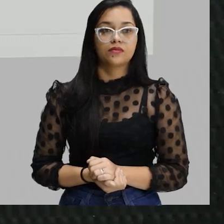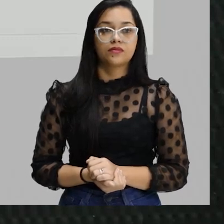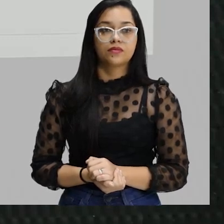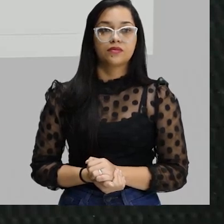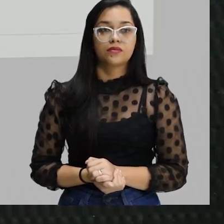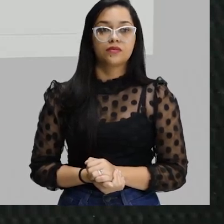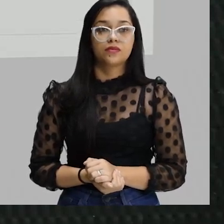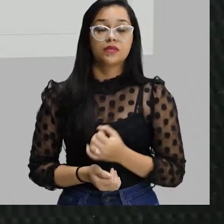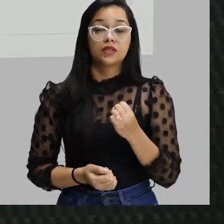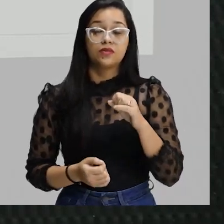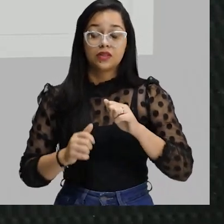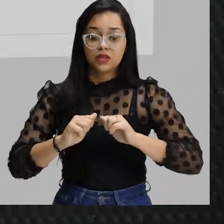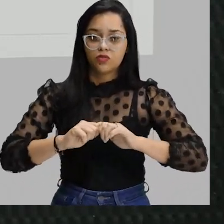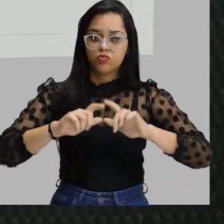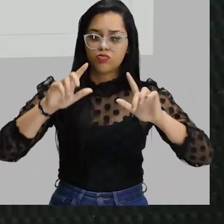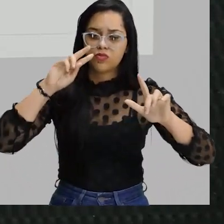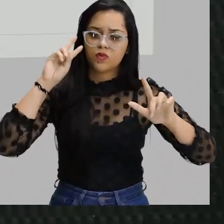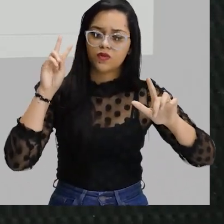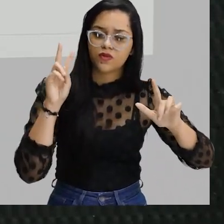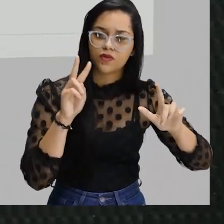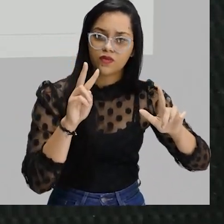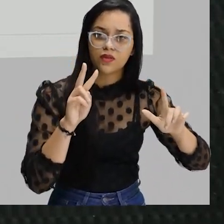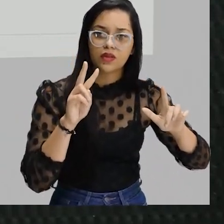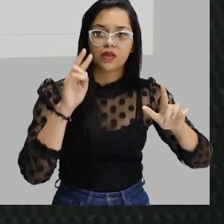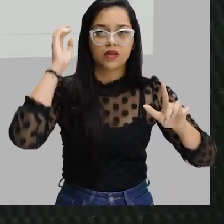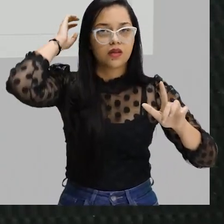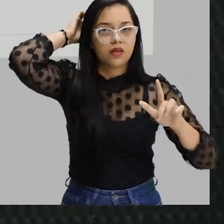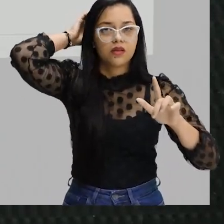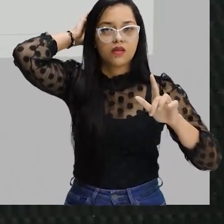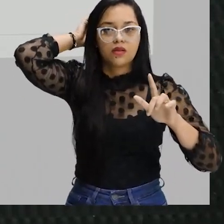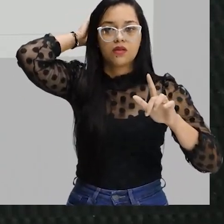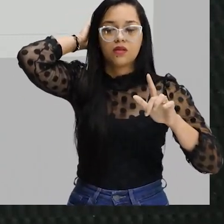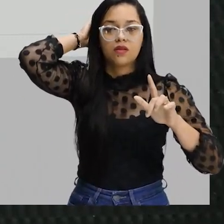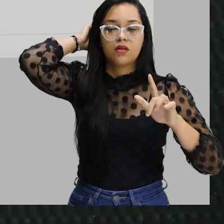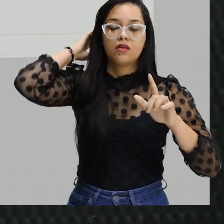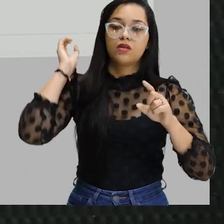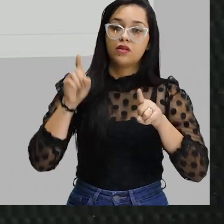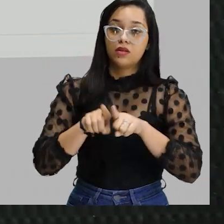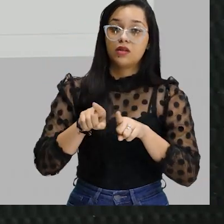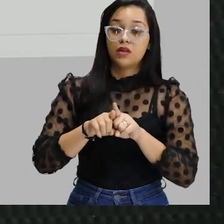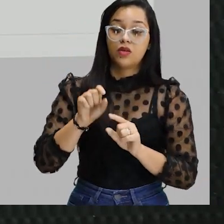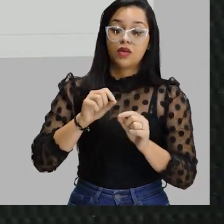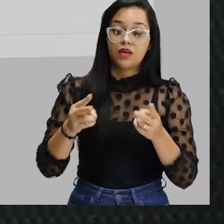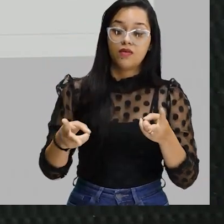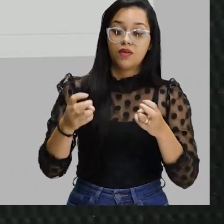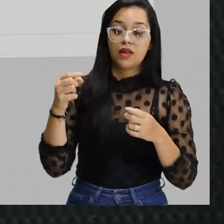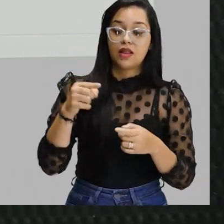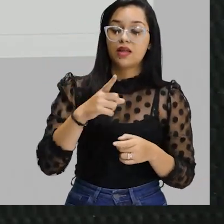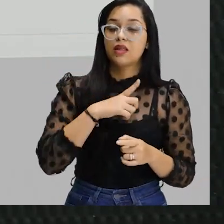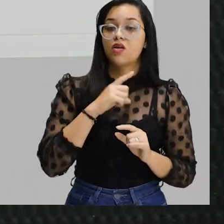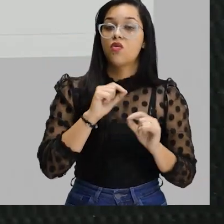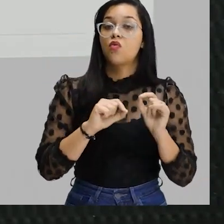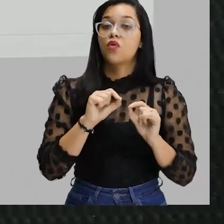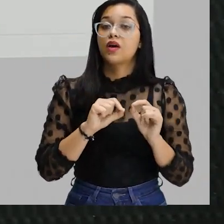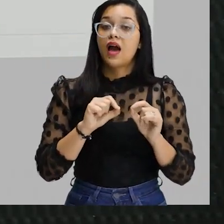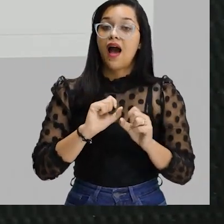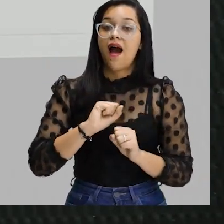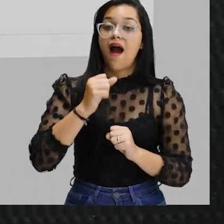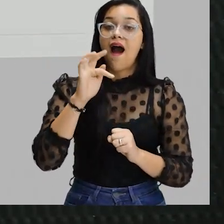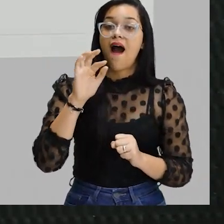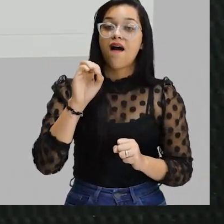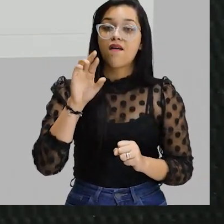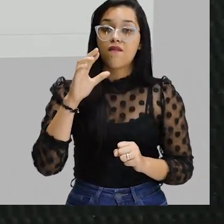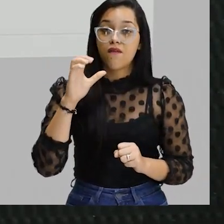situações, se você dá um zoom, né, abrir bem essa aceleração, você vai olhar lá nela a força